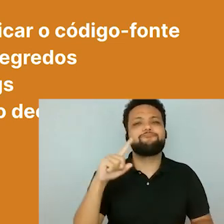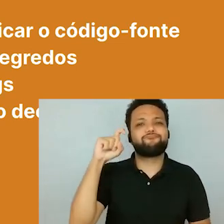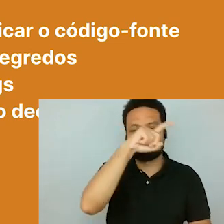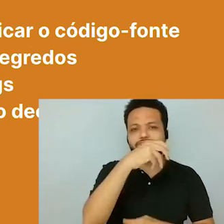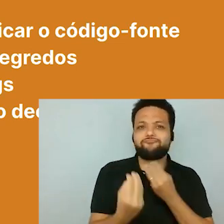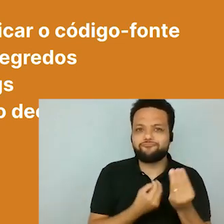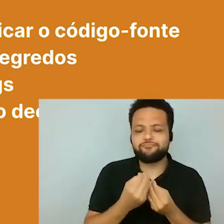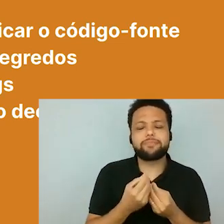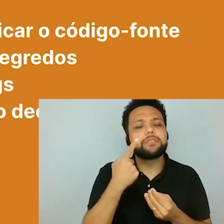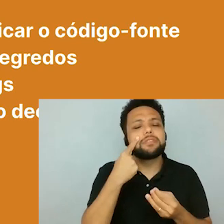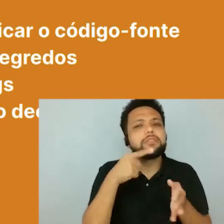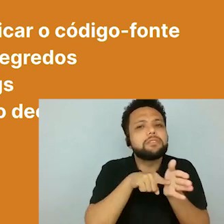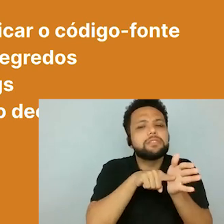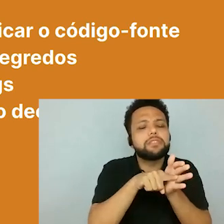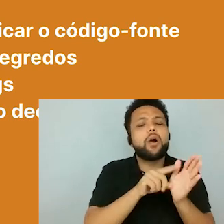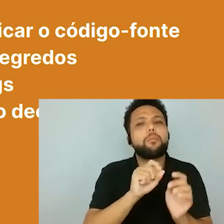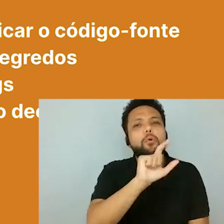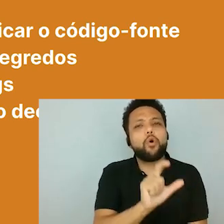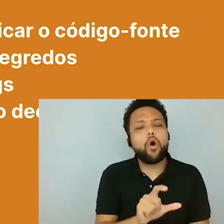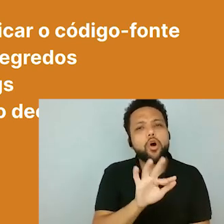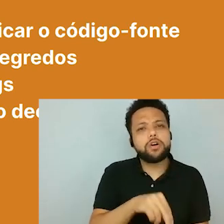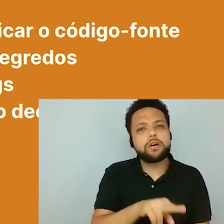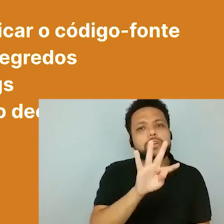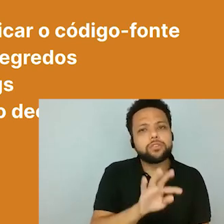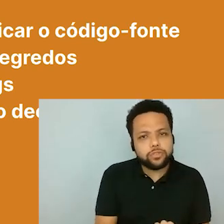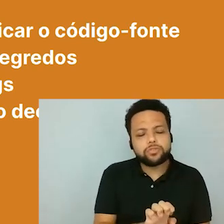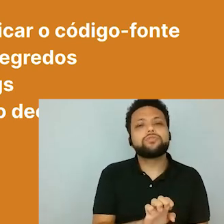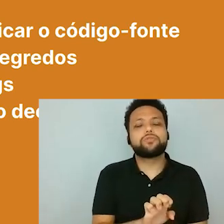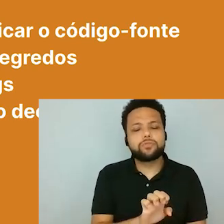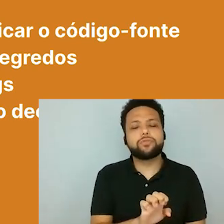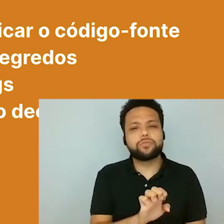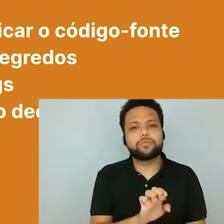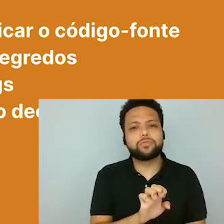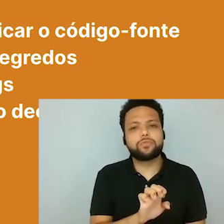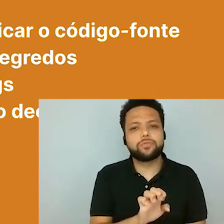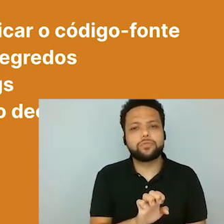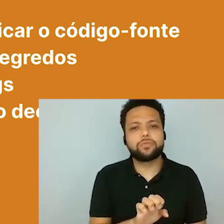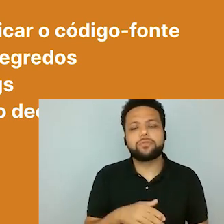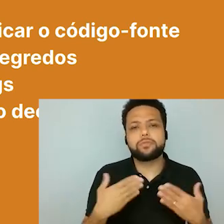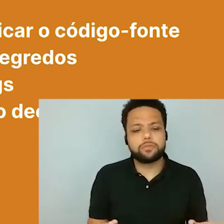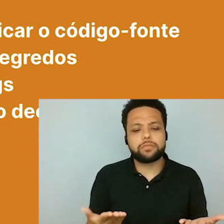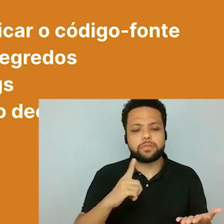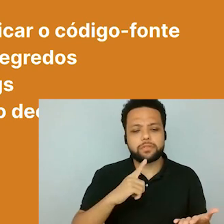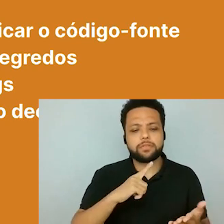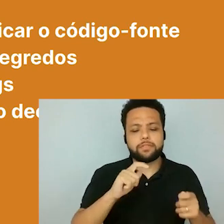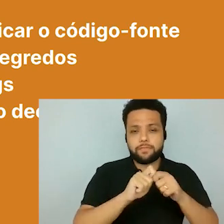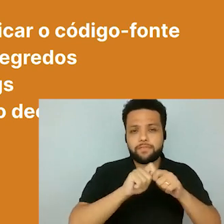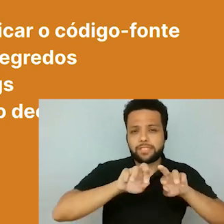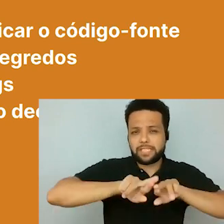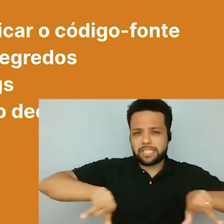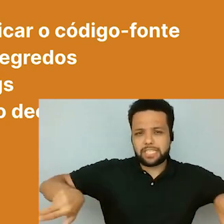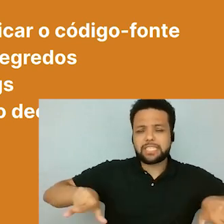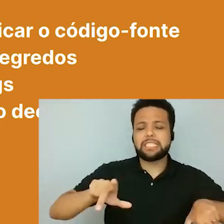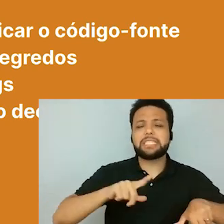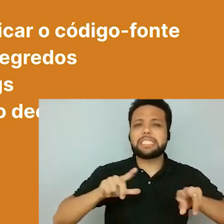minificar o código-fonte, ofuscar strings e criptografar segredos, por exemplo. Enfim, fazer ações que retirem ao máximo a